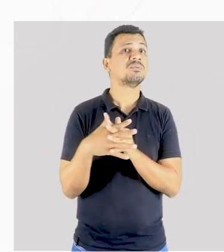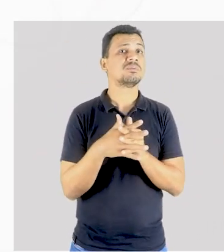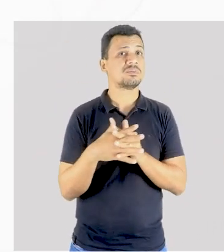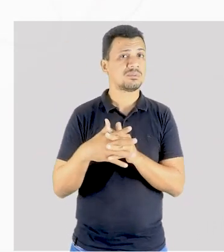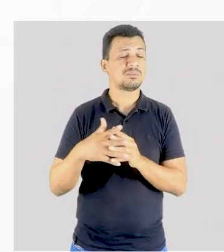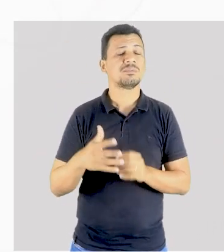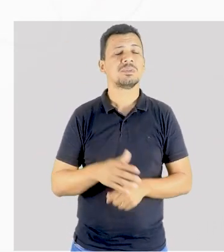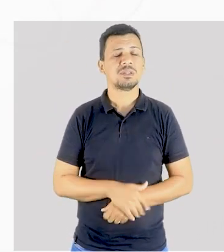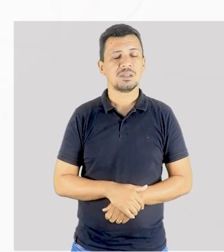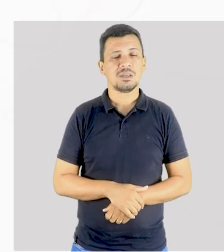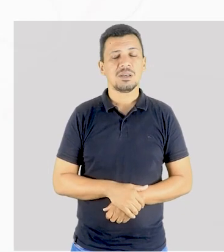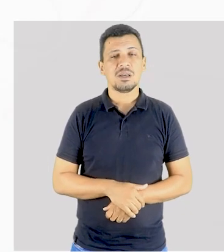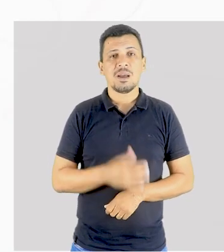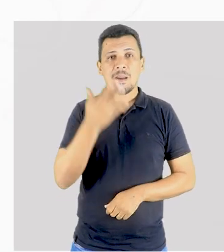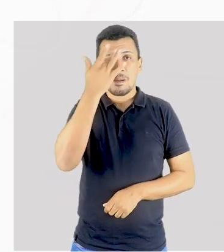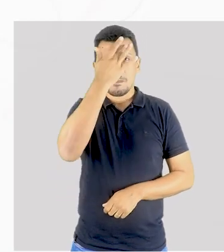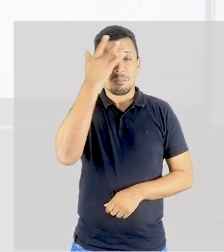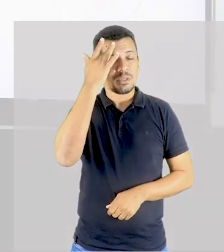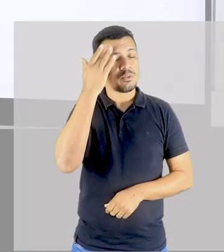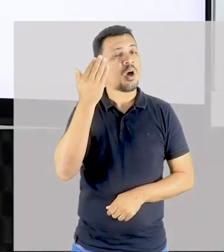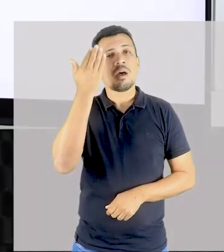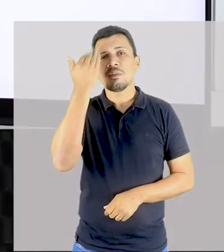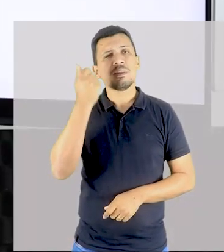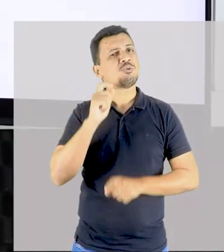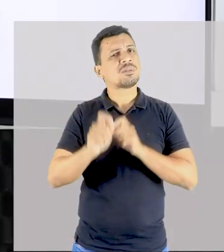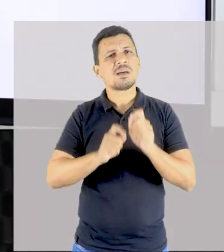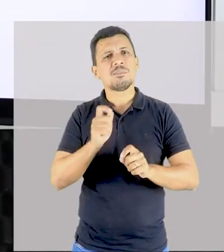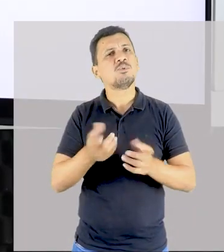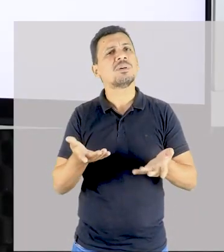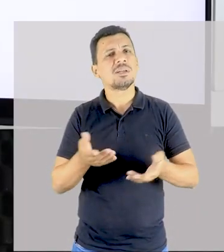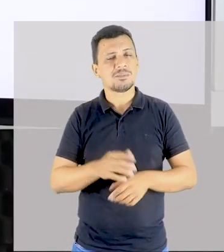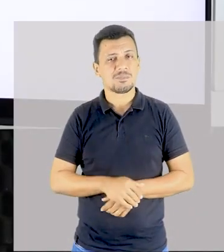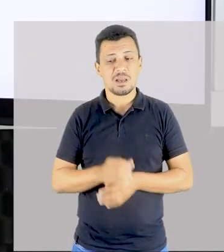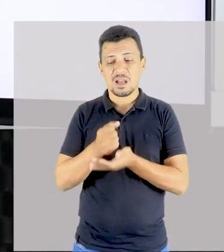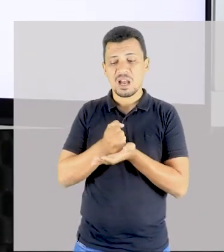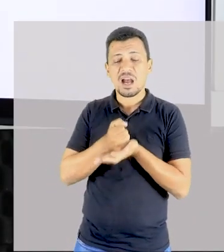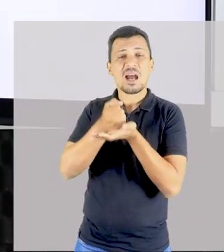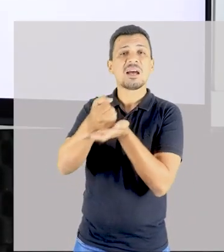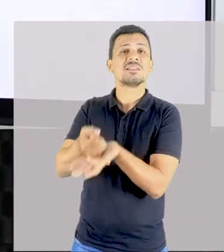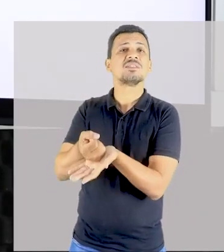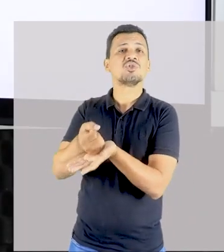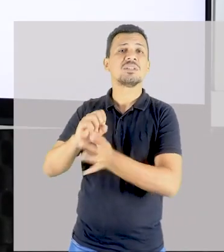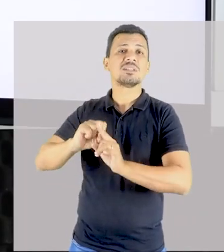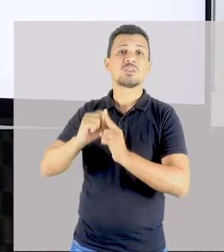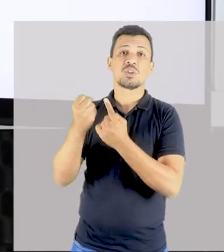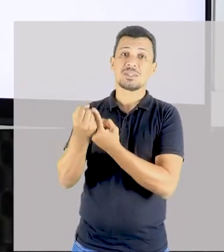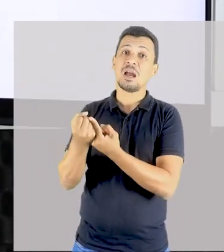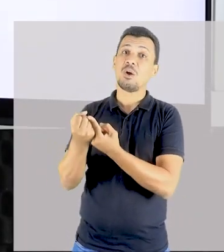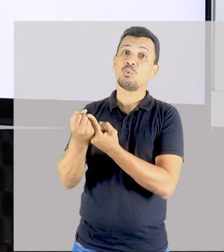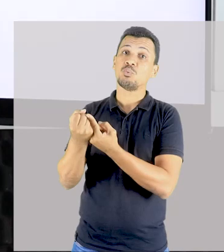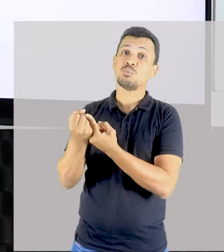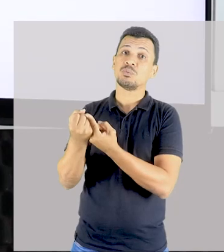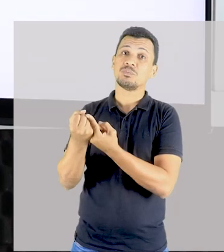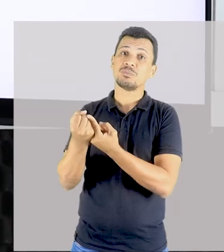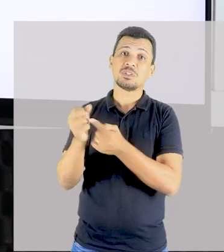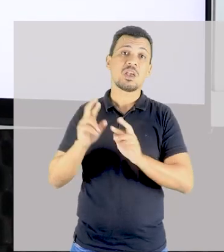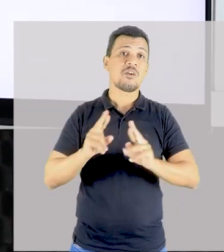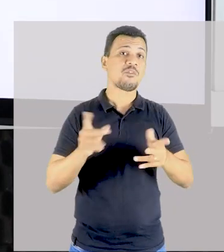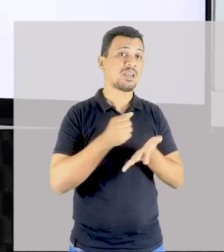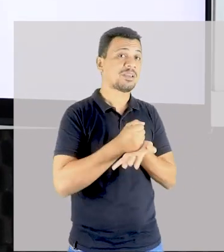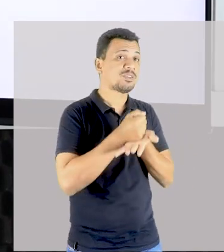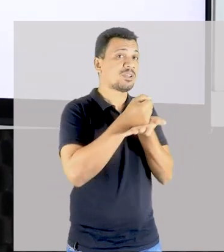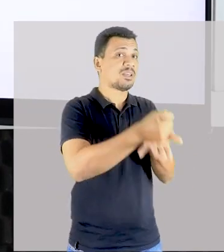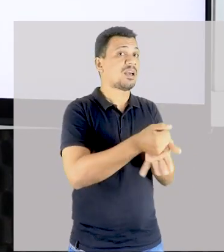si o que muitas pessoas não sabem é que a assistência social não assistencialismo a